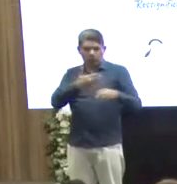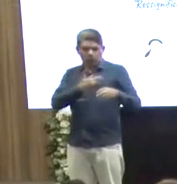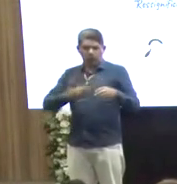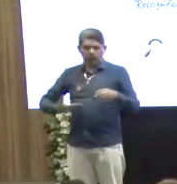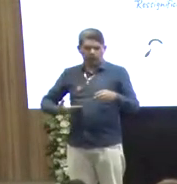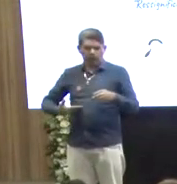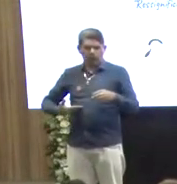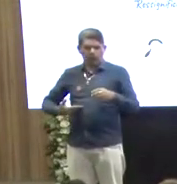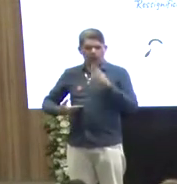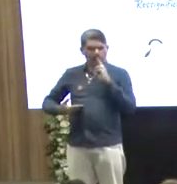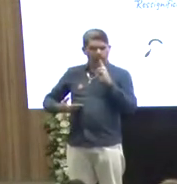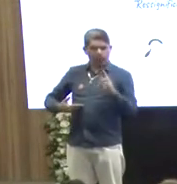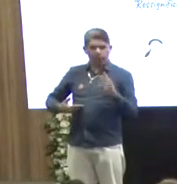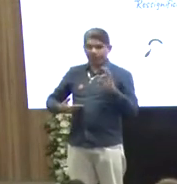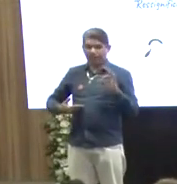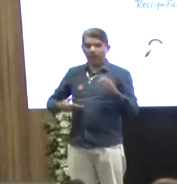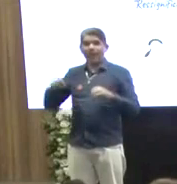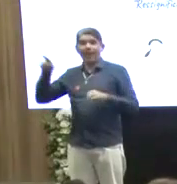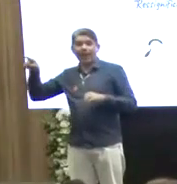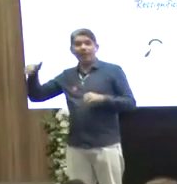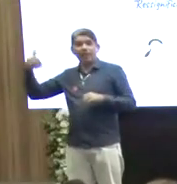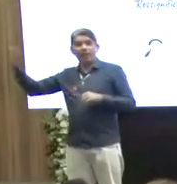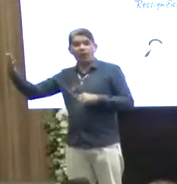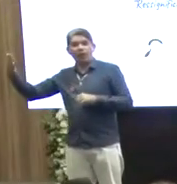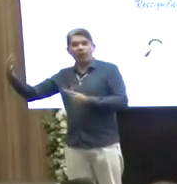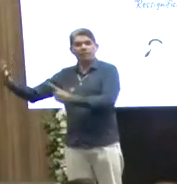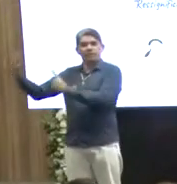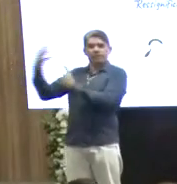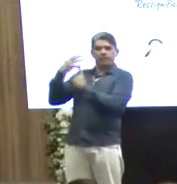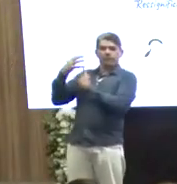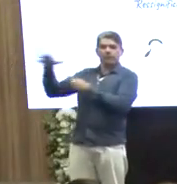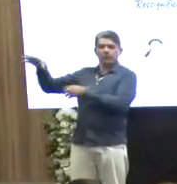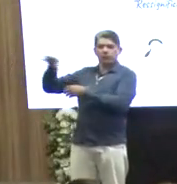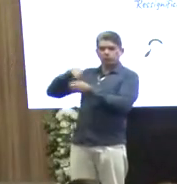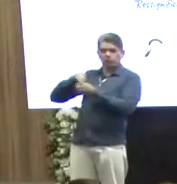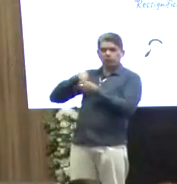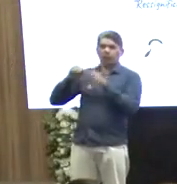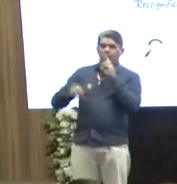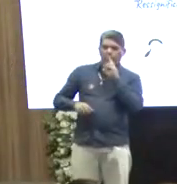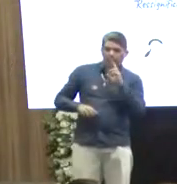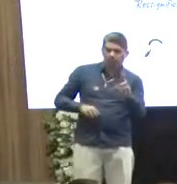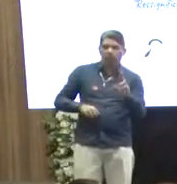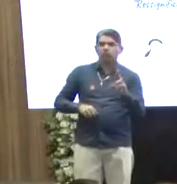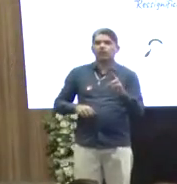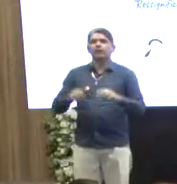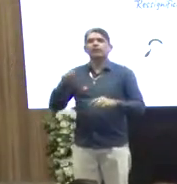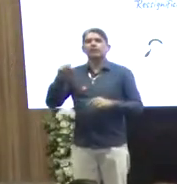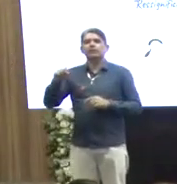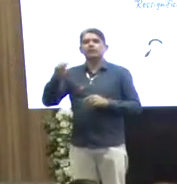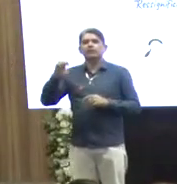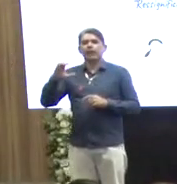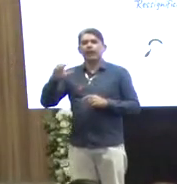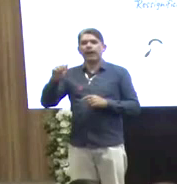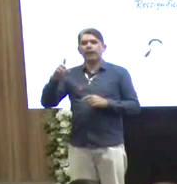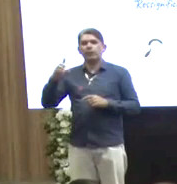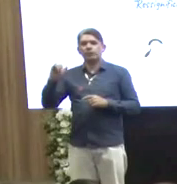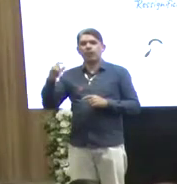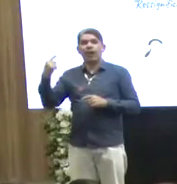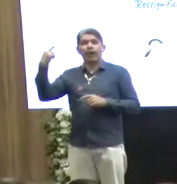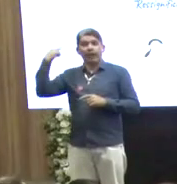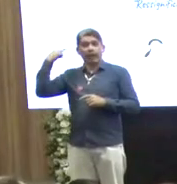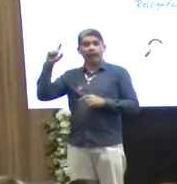ações afirmativas é uma resposta estatal. É uma resposta do Estado a uma pressão social. A